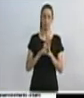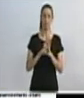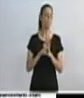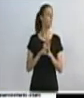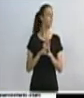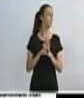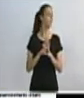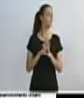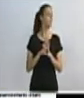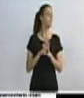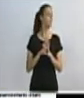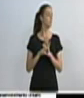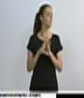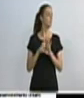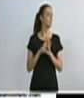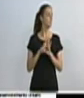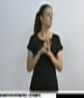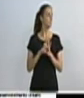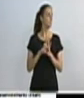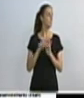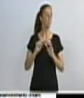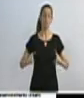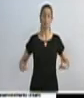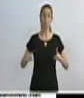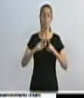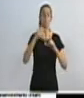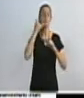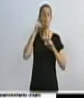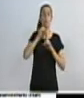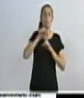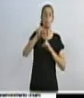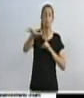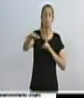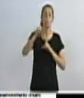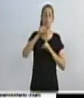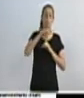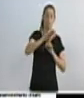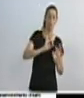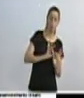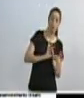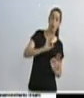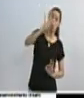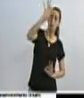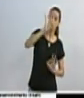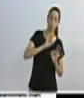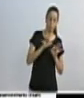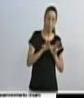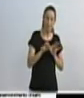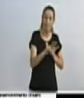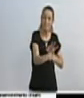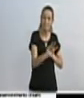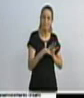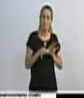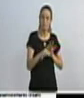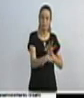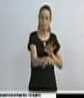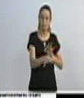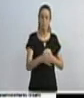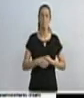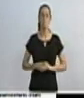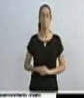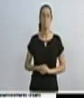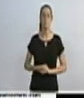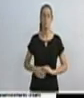Elas referem-se à emissão eletromagnética, à altura máxima e ao recuo. Com